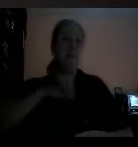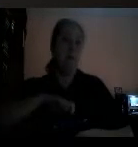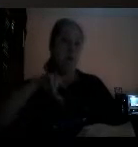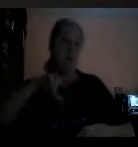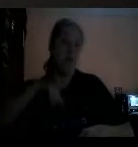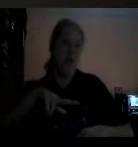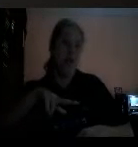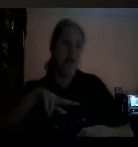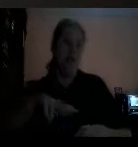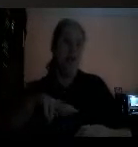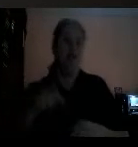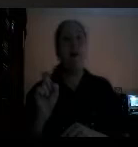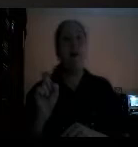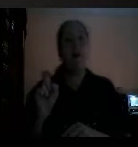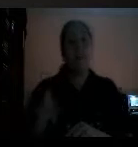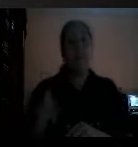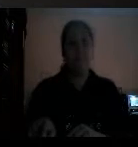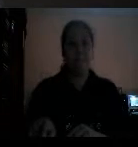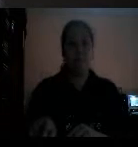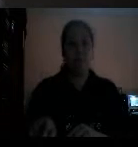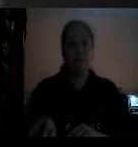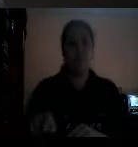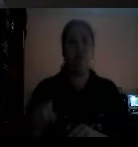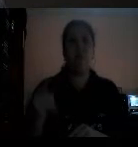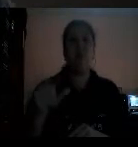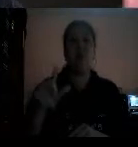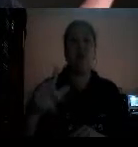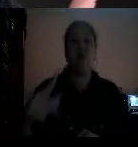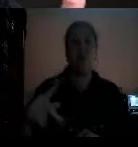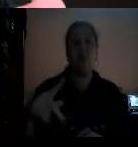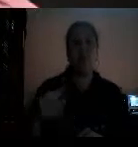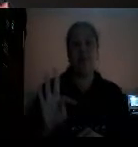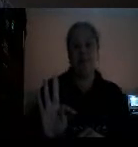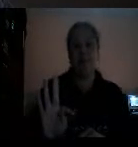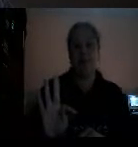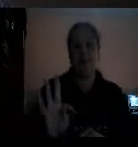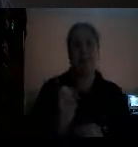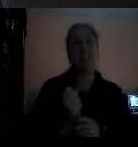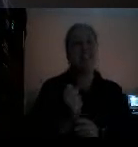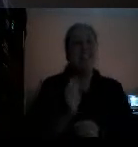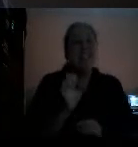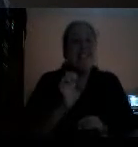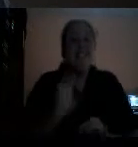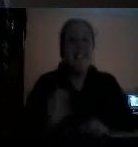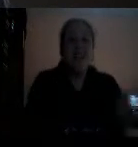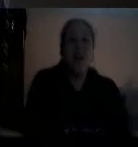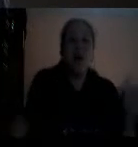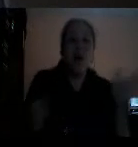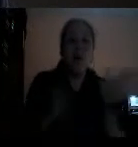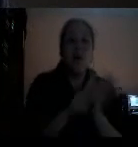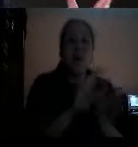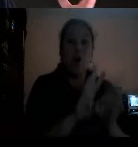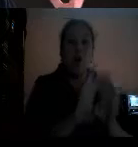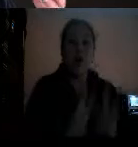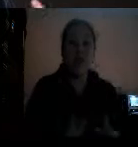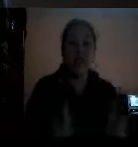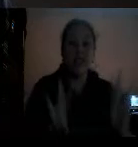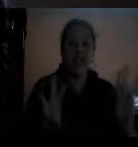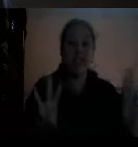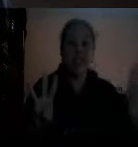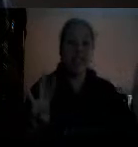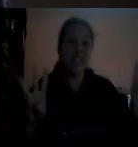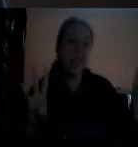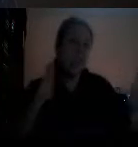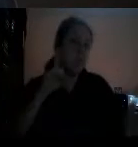se eu falo dos Estados Unidos, eu falo .com. Porque eles são o centro, eles são a internet, eles são o